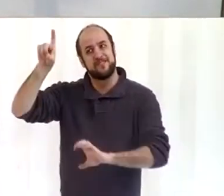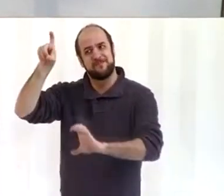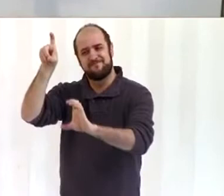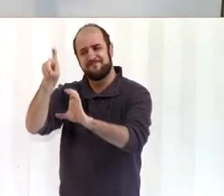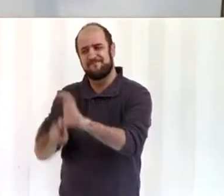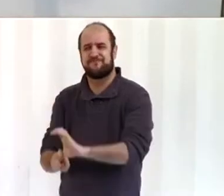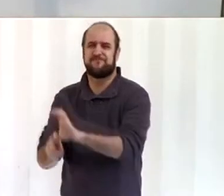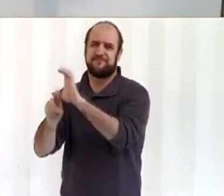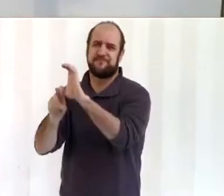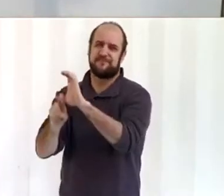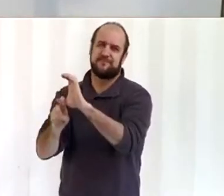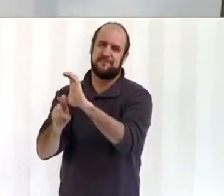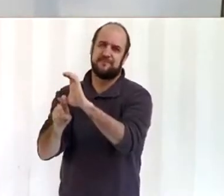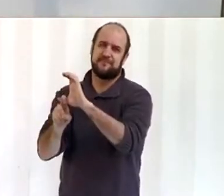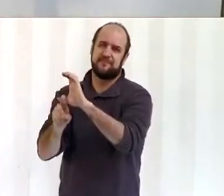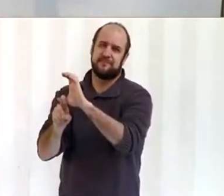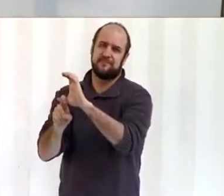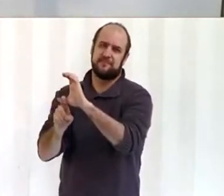dentro de uma universidade.